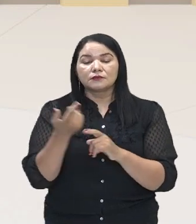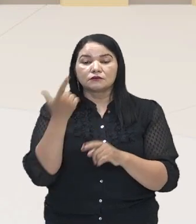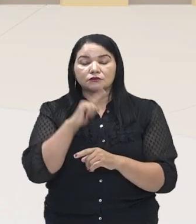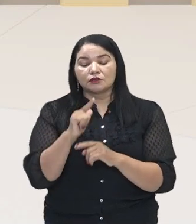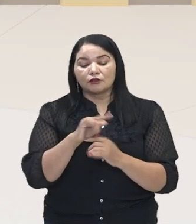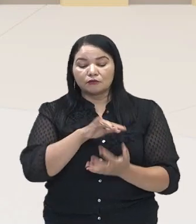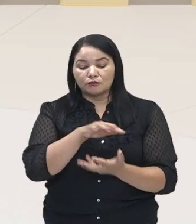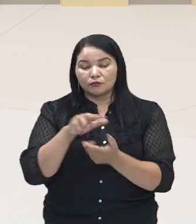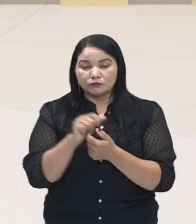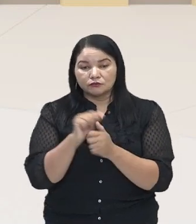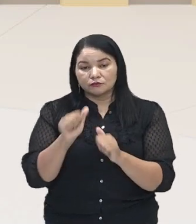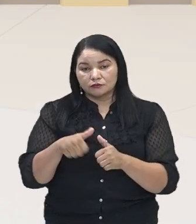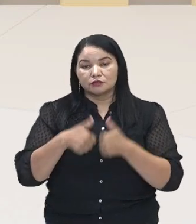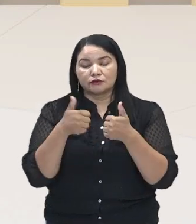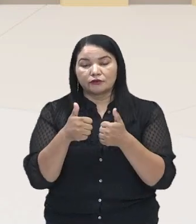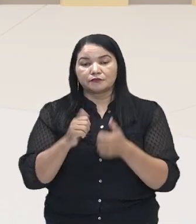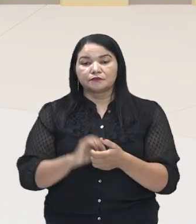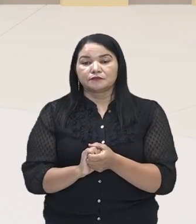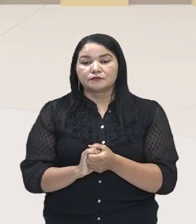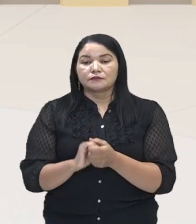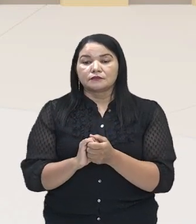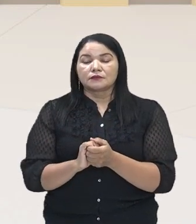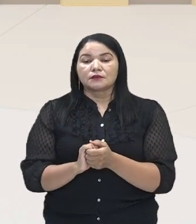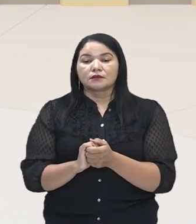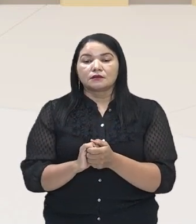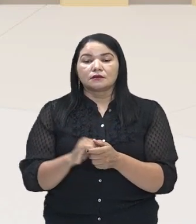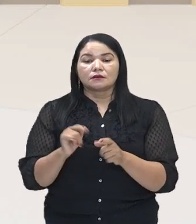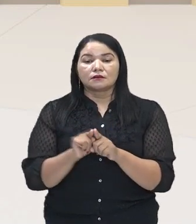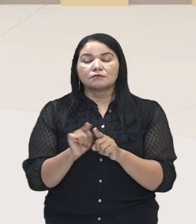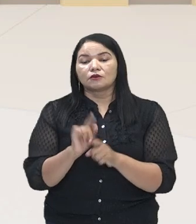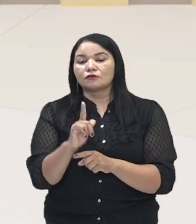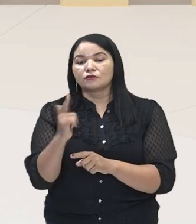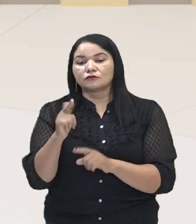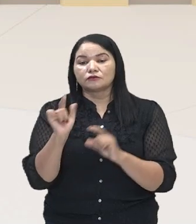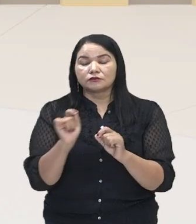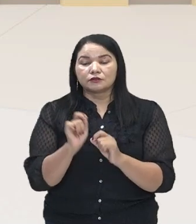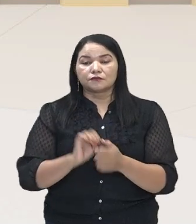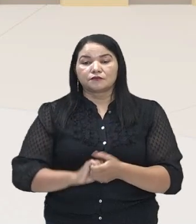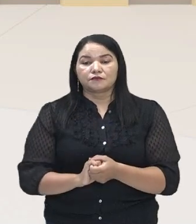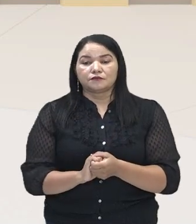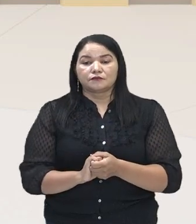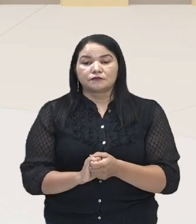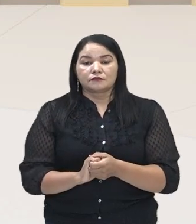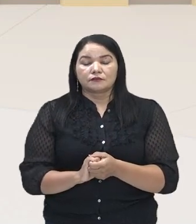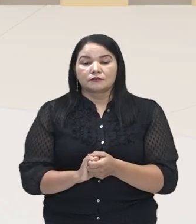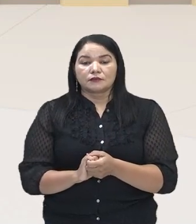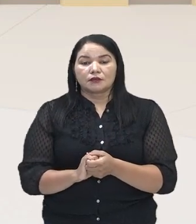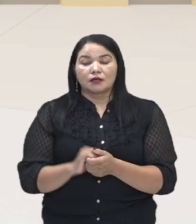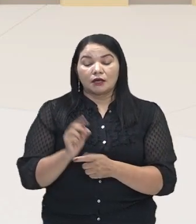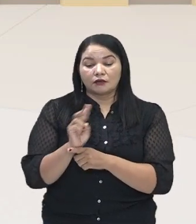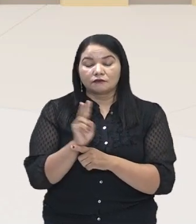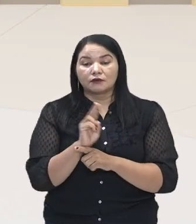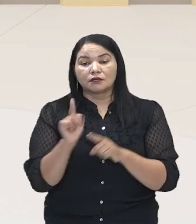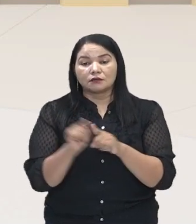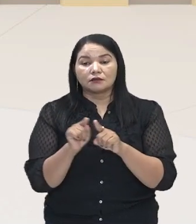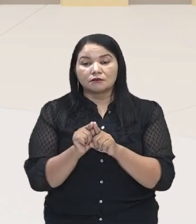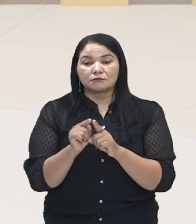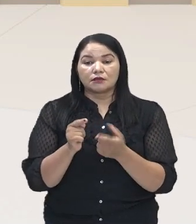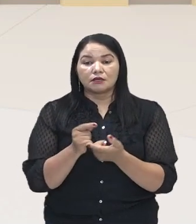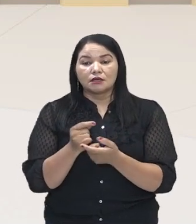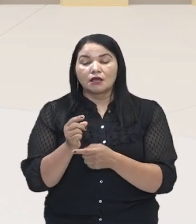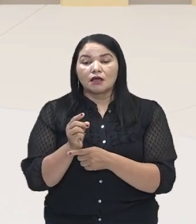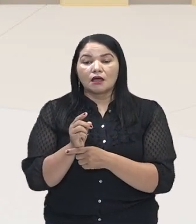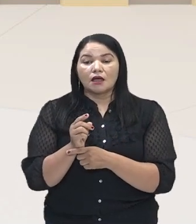melhor. E por último, nós temos aí dados, monitoramento e prestação de contas, apoio